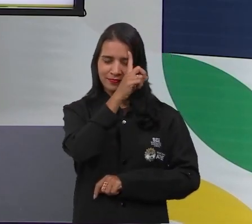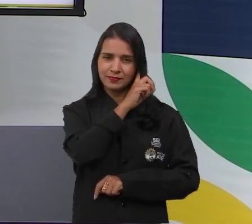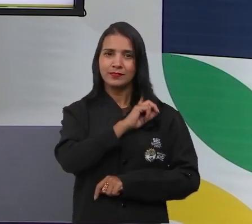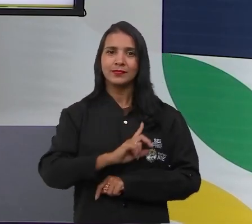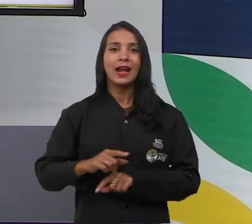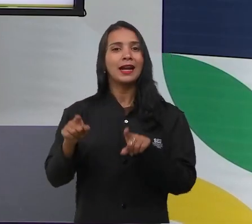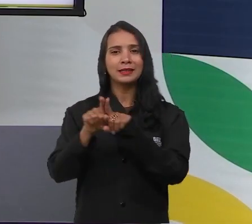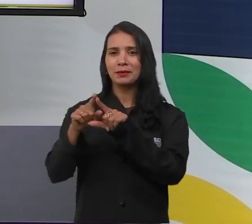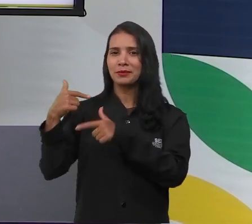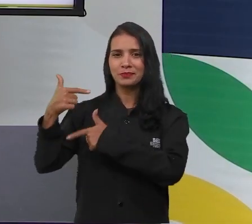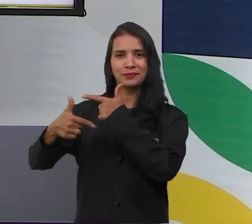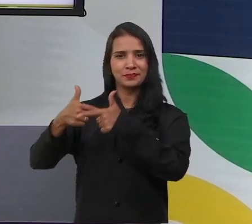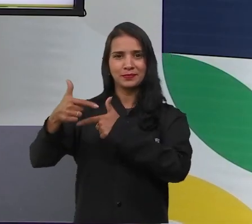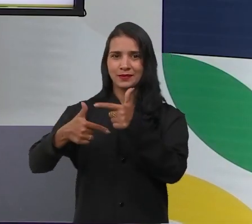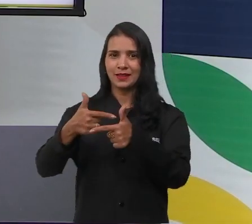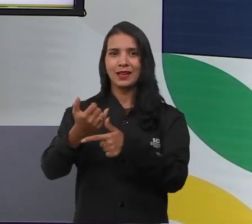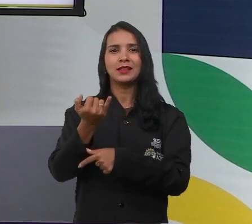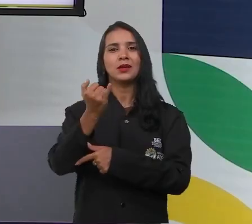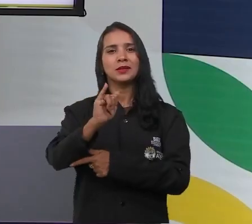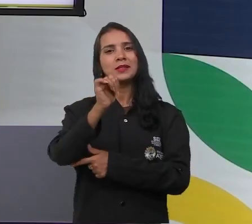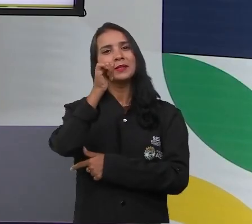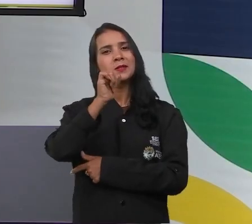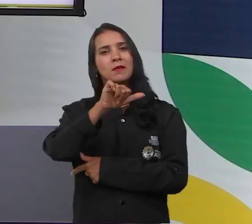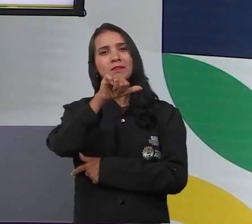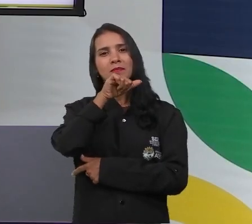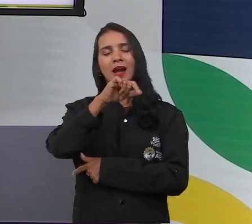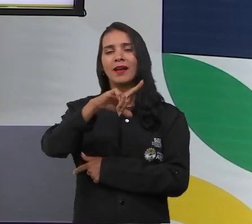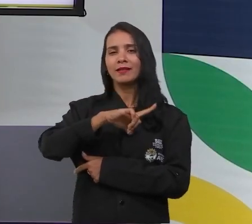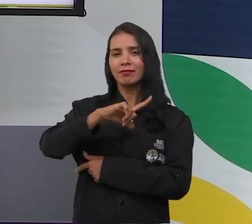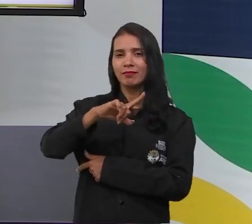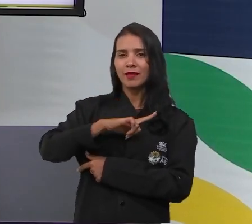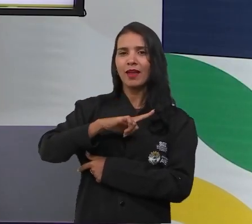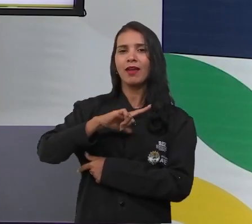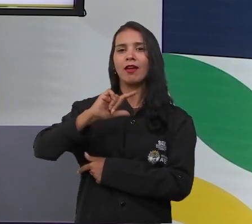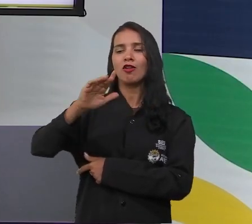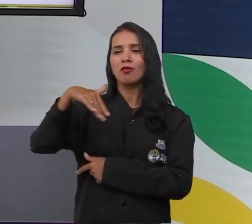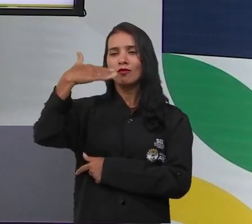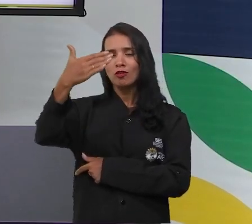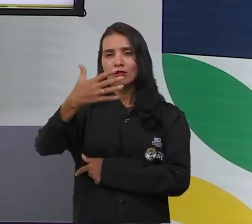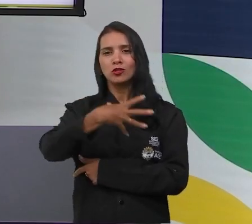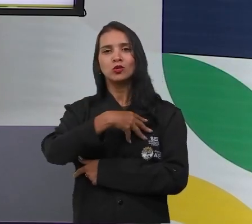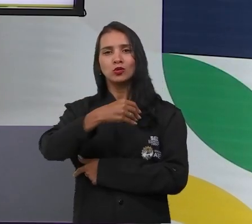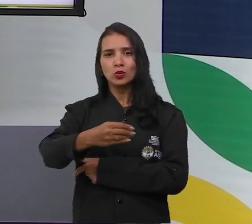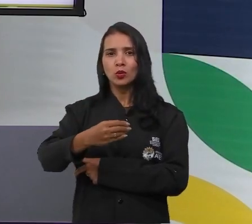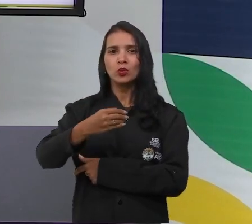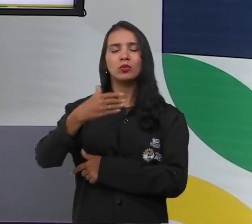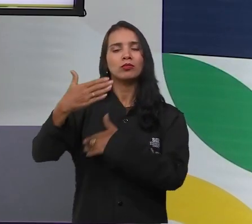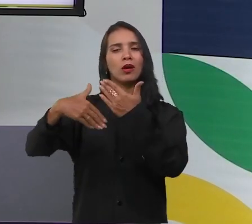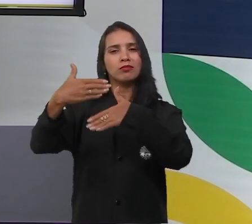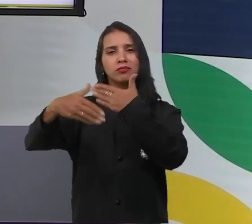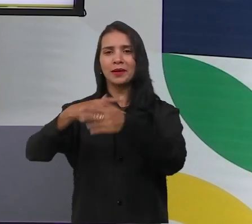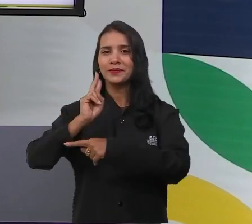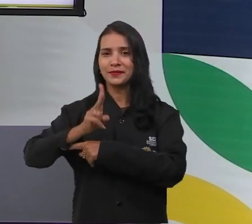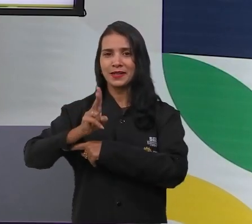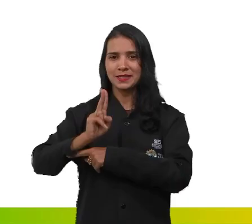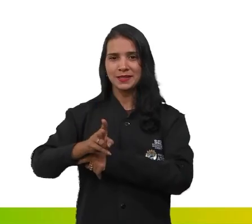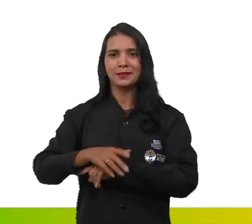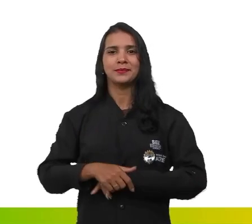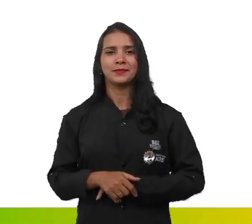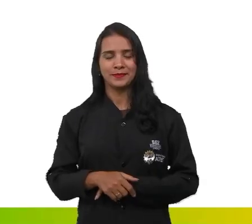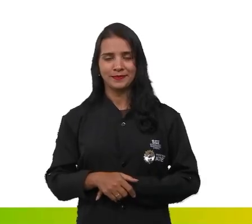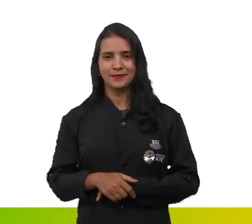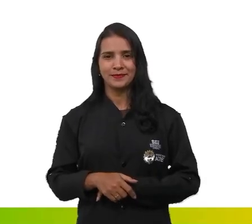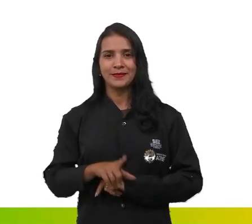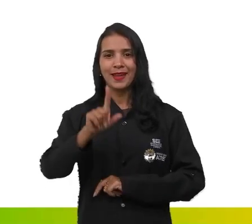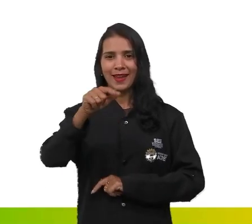pula geração. Se o seu pai tem, você vai ter, consequentemente seus filhos vai ter e assim por diante. Tá bom? Então